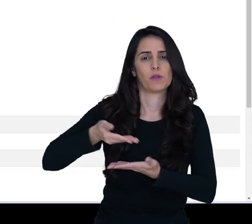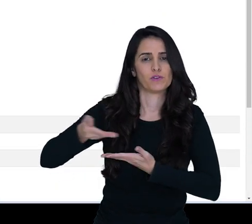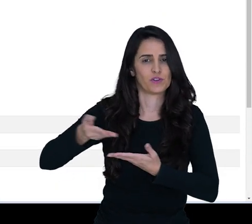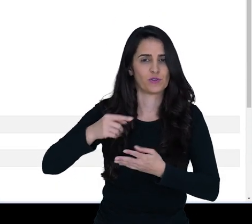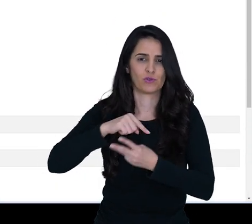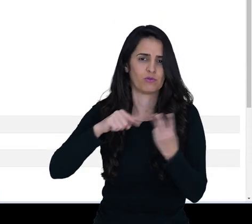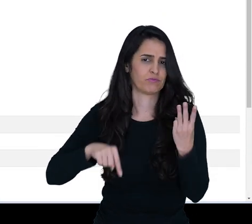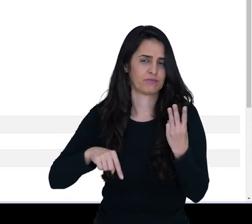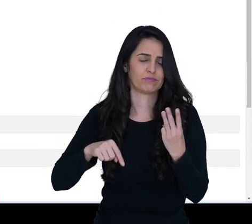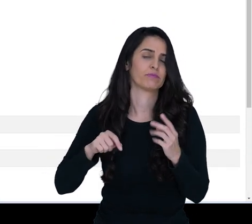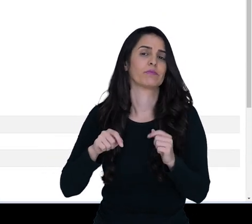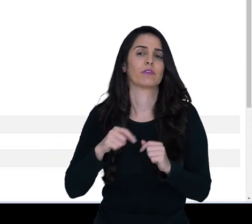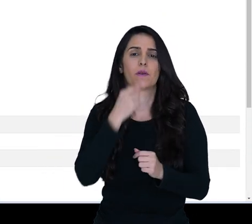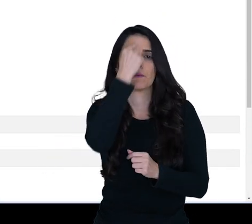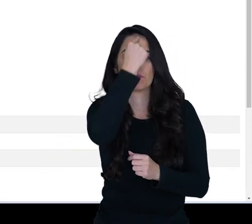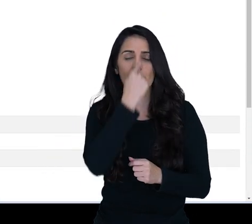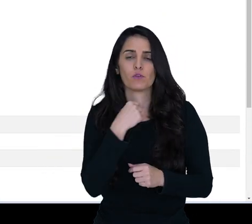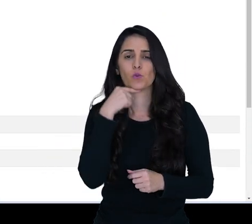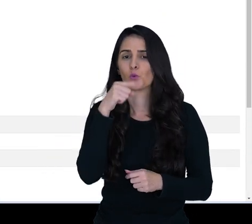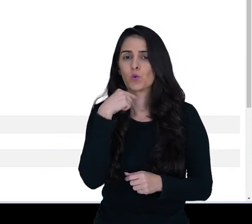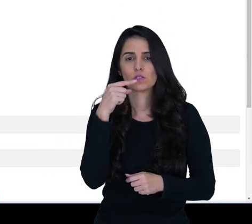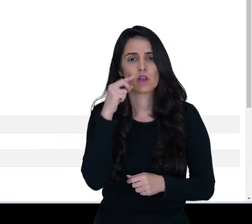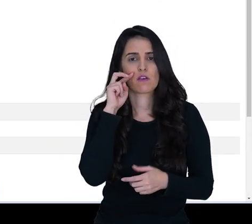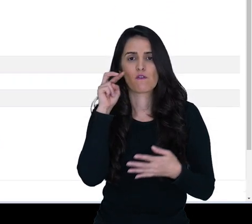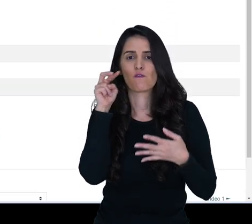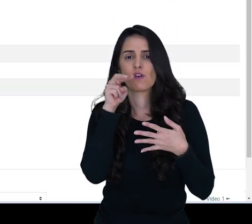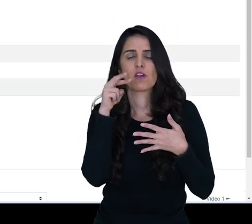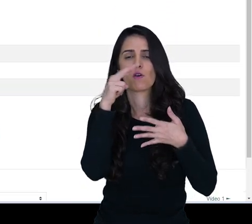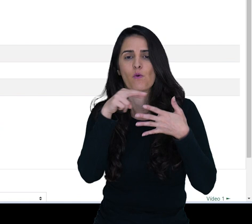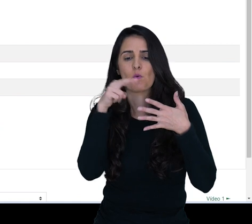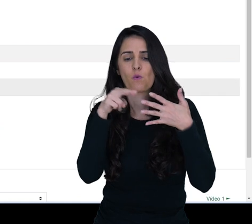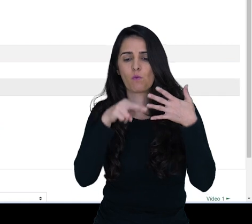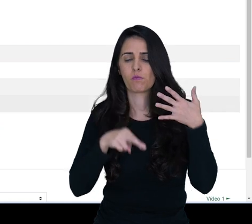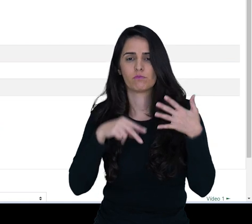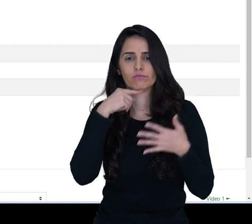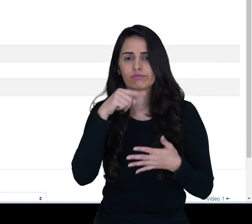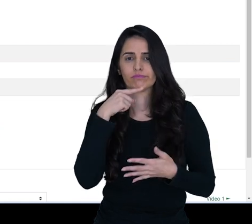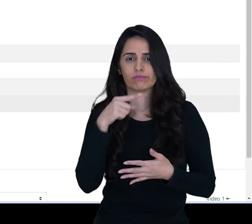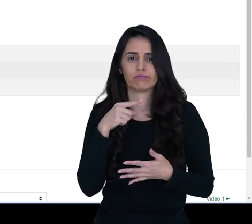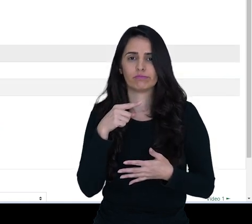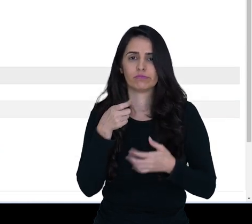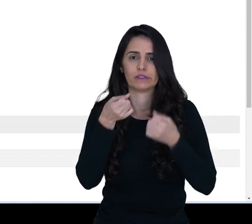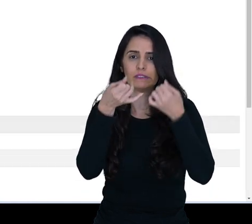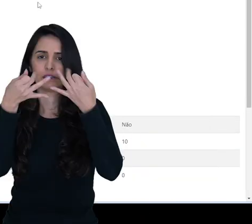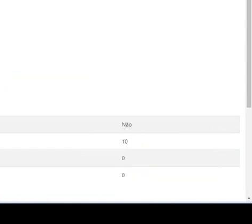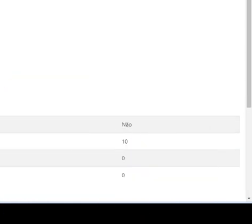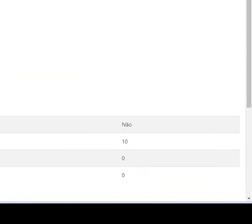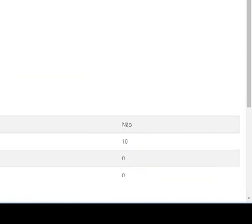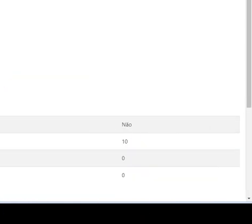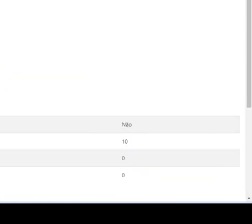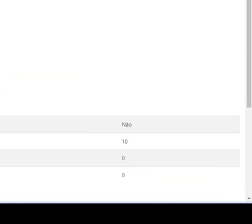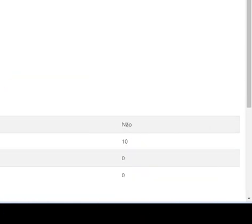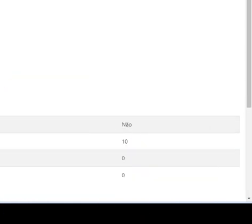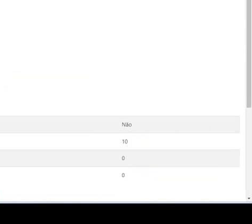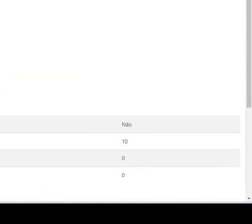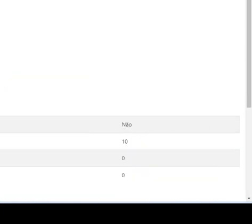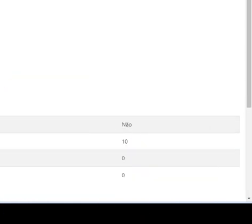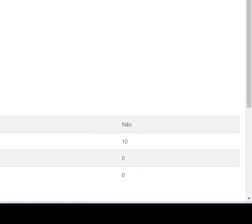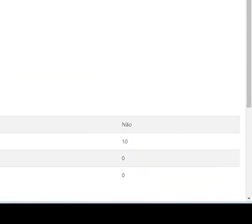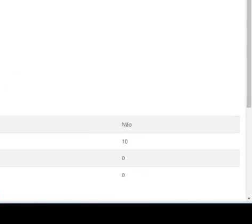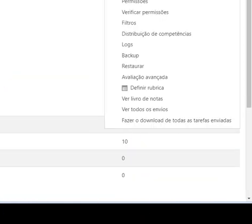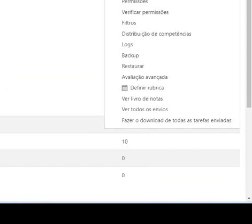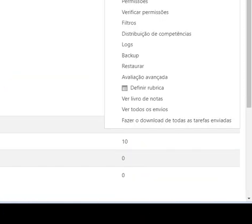conseguimos visualizar a rubrica aqui na descrição da tarefa para isso como